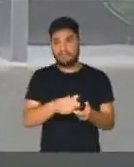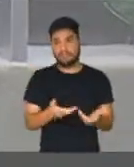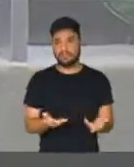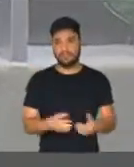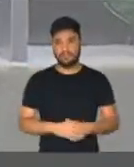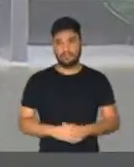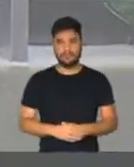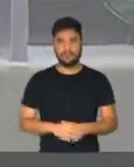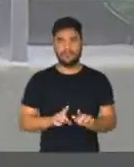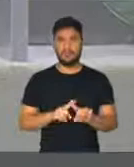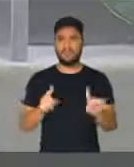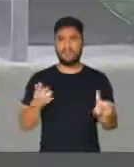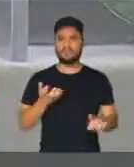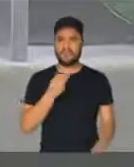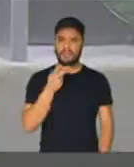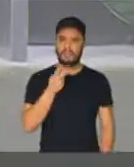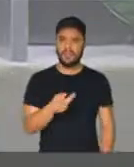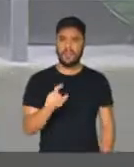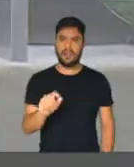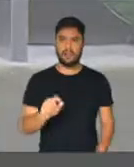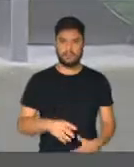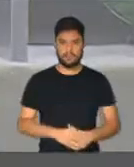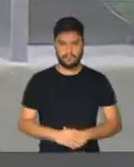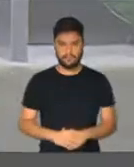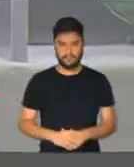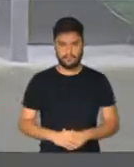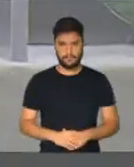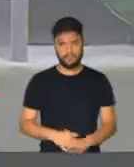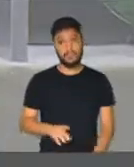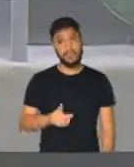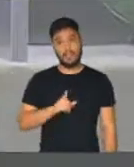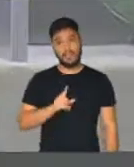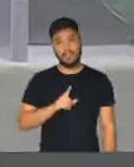falar aqui que, além desta